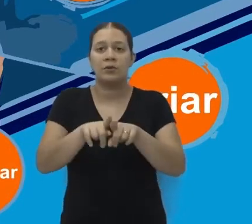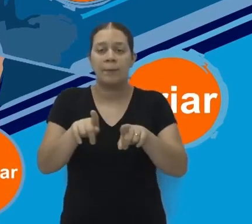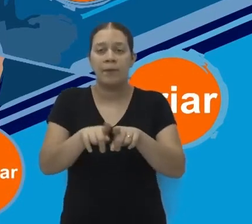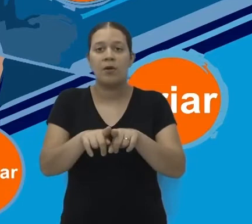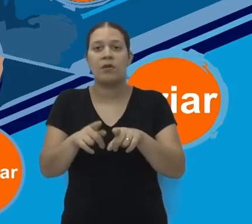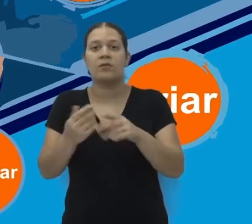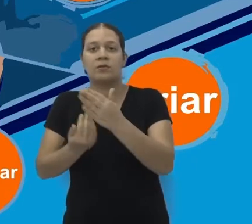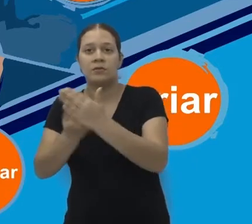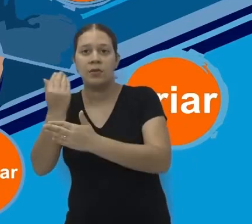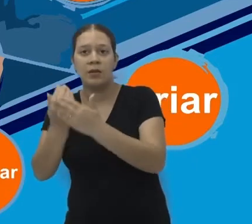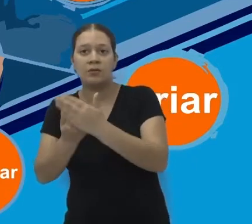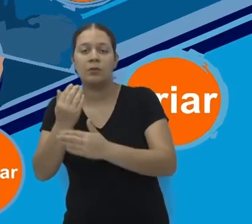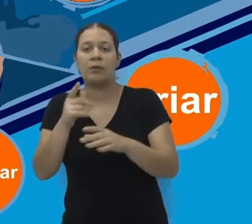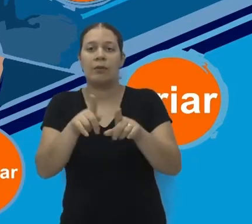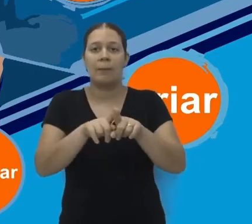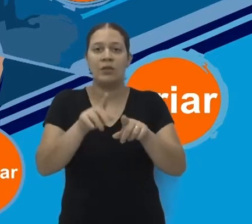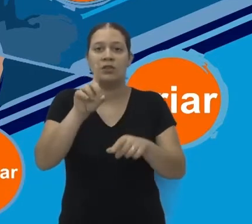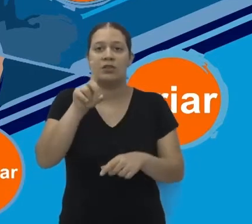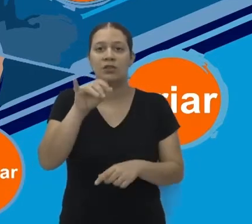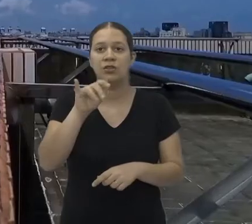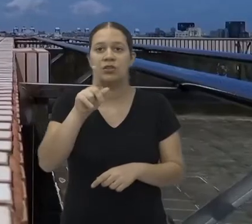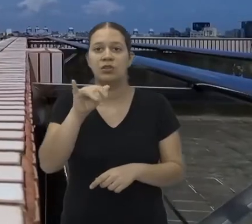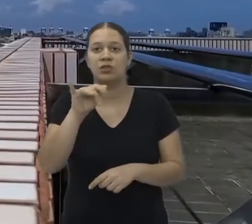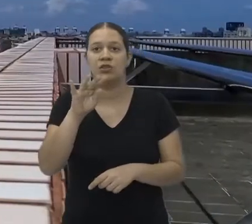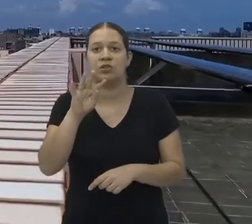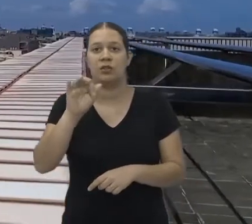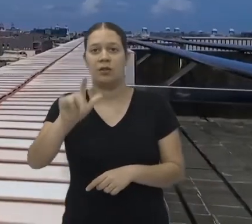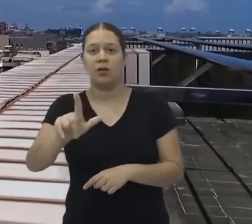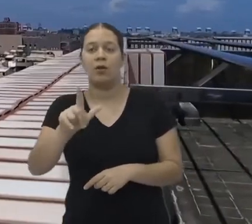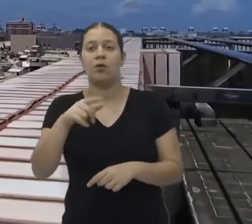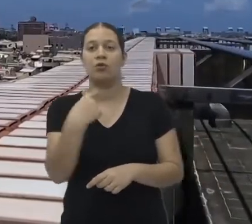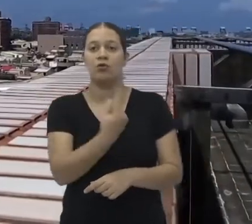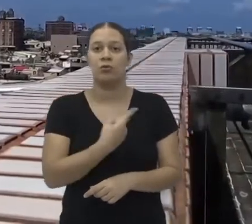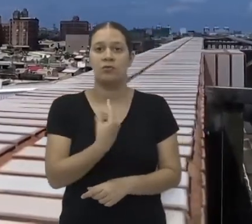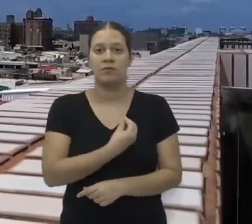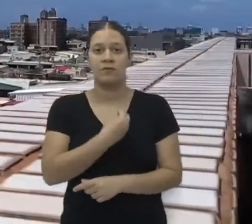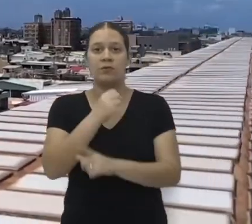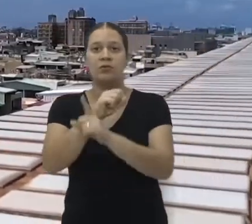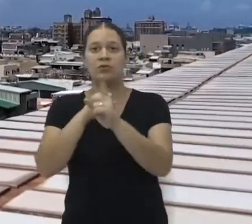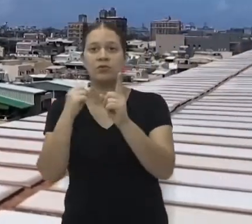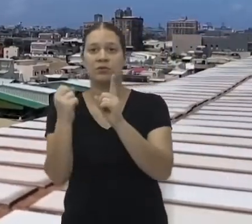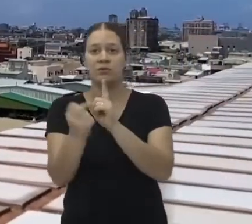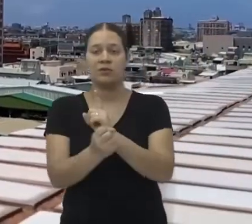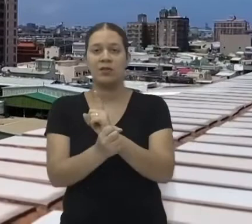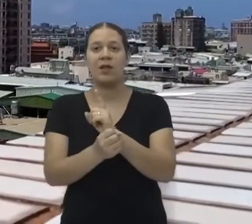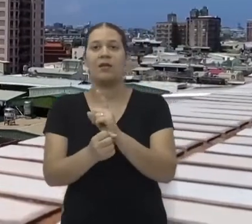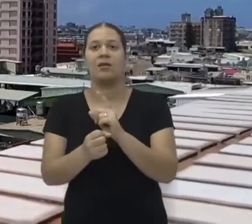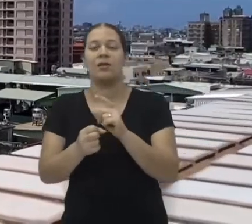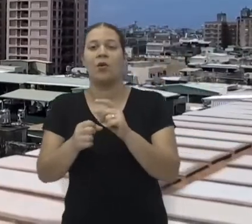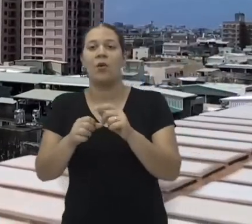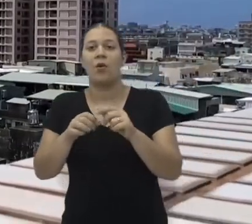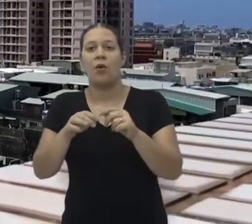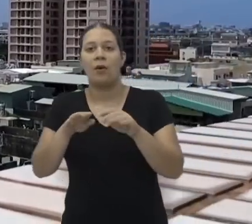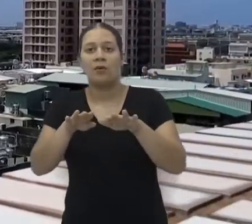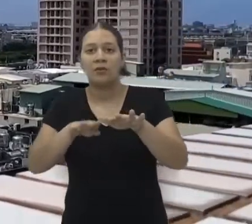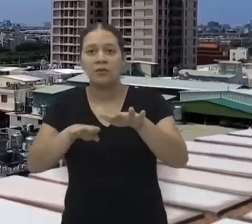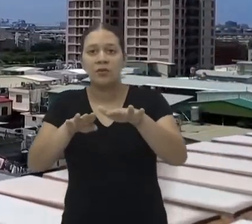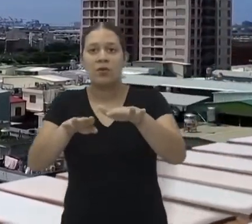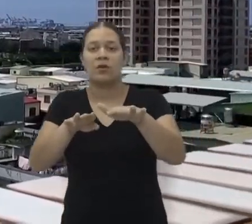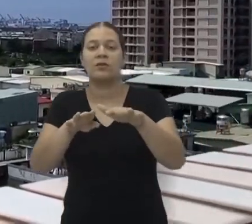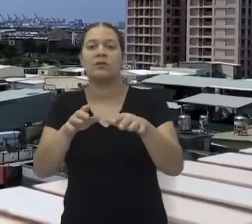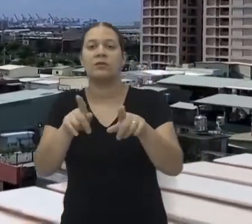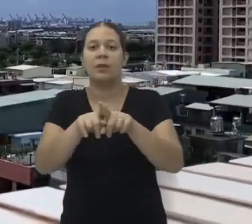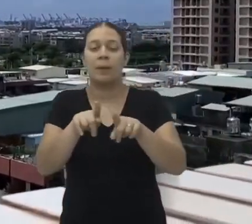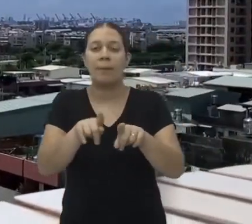formatos, dos impressos aos digitais. Vivemos numa sociedade com intenso trânsito digital, marcada